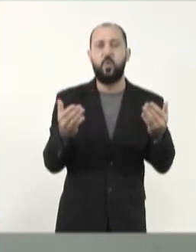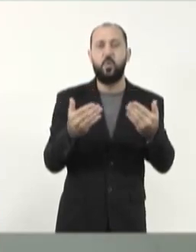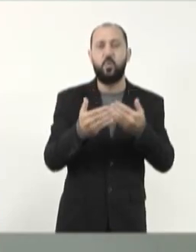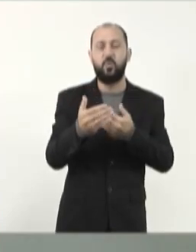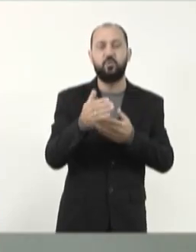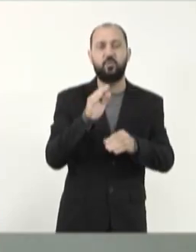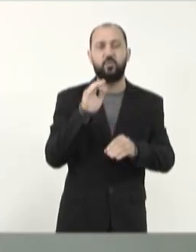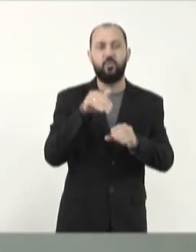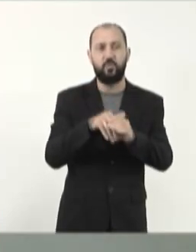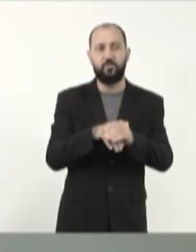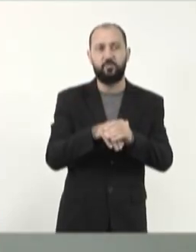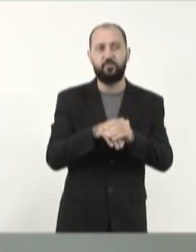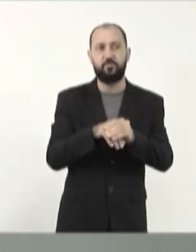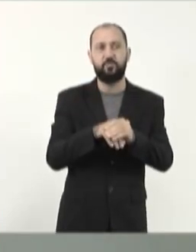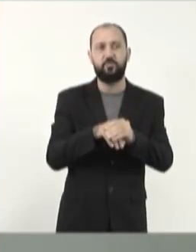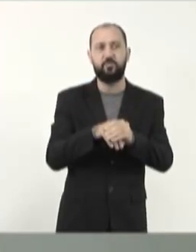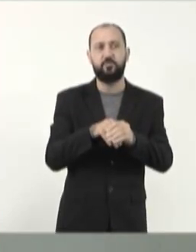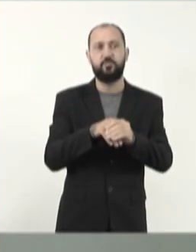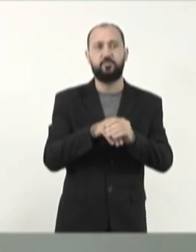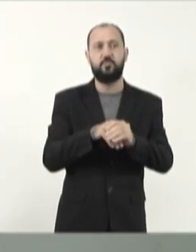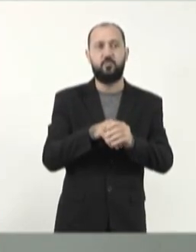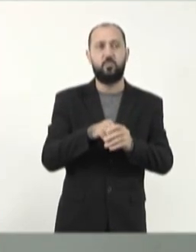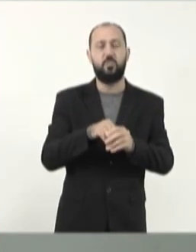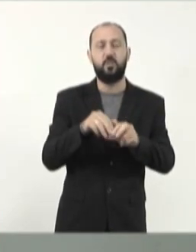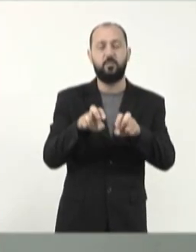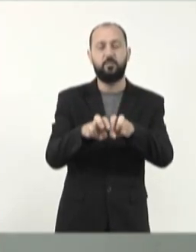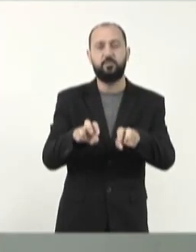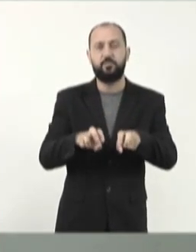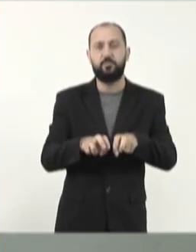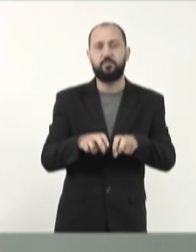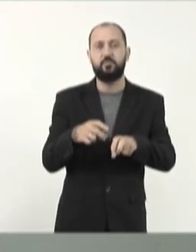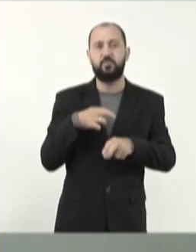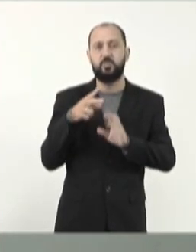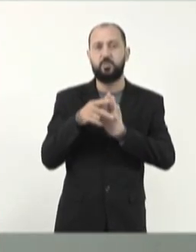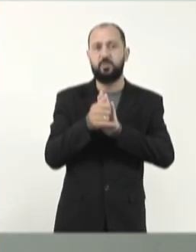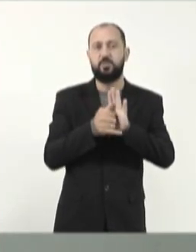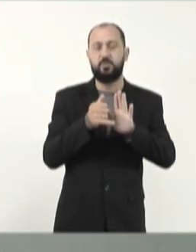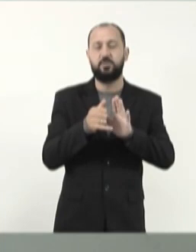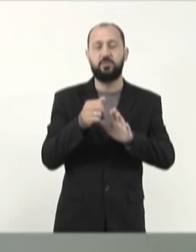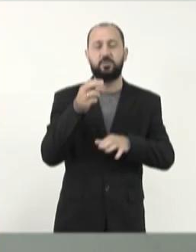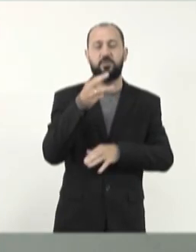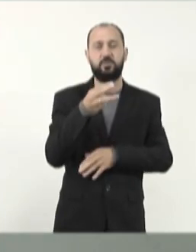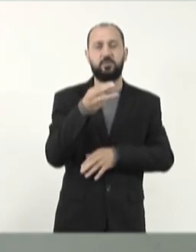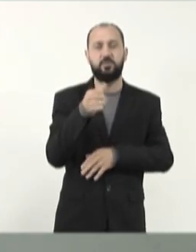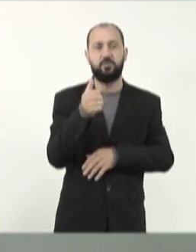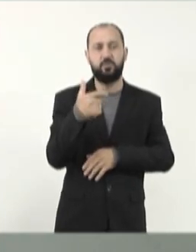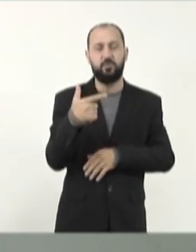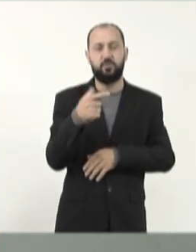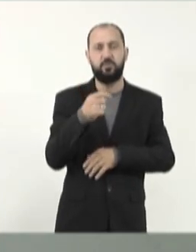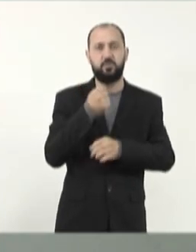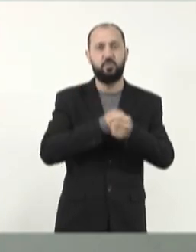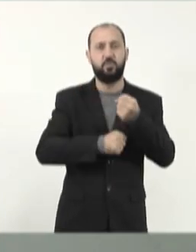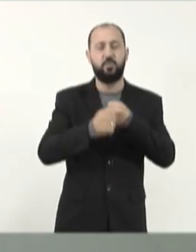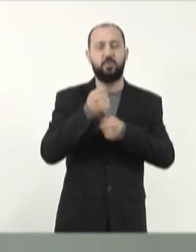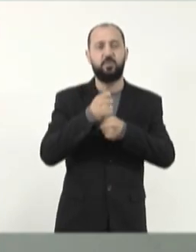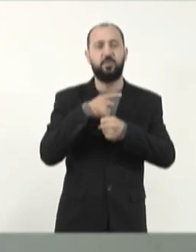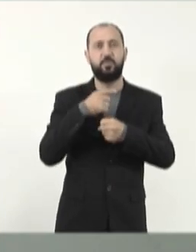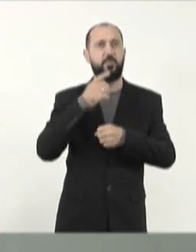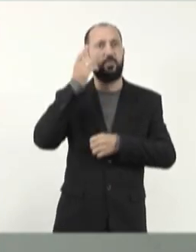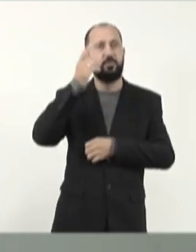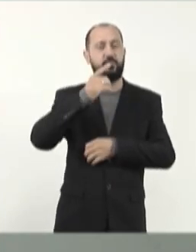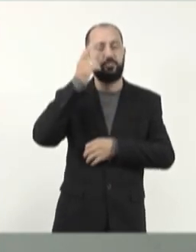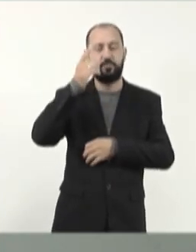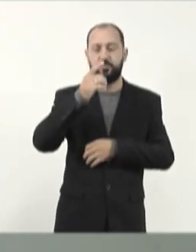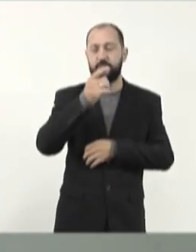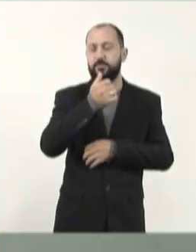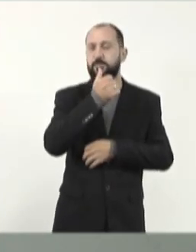também votada aqui no plenário Júlio Maia, o item votado, né? Projeto de lei de número 312, apresentado no ano passado pelo deputado